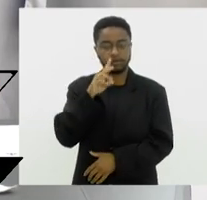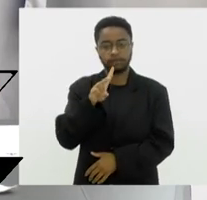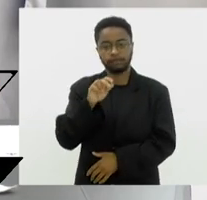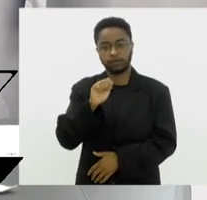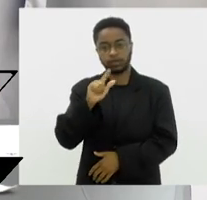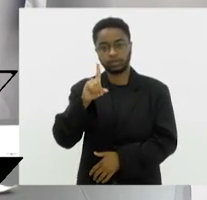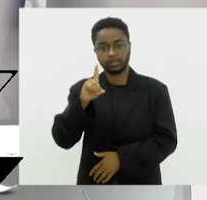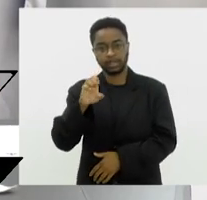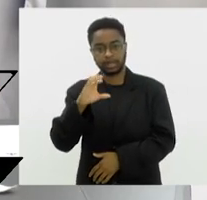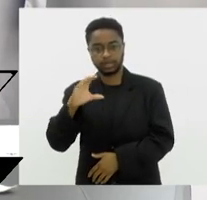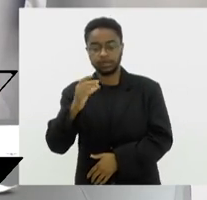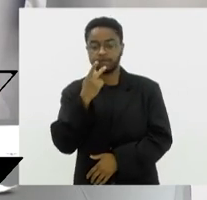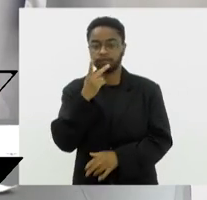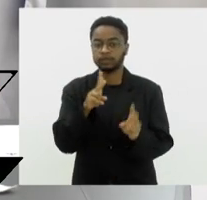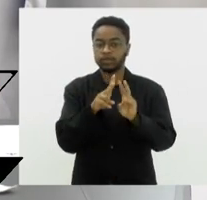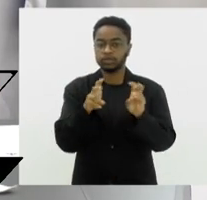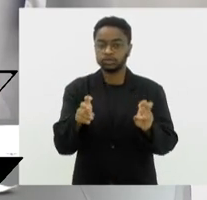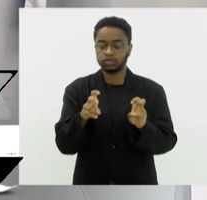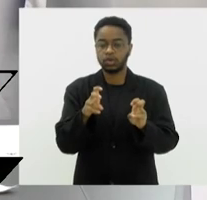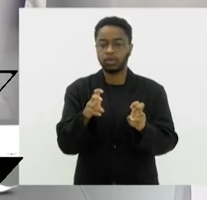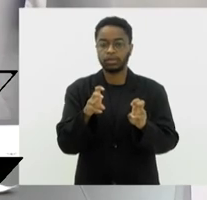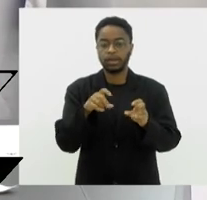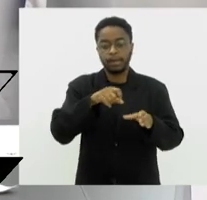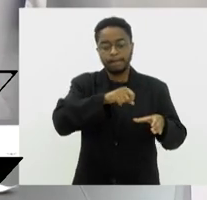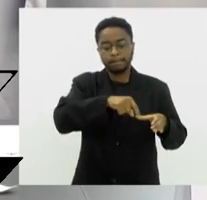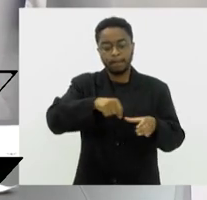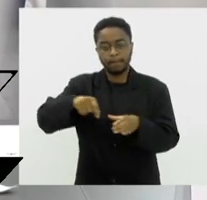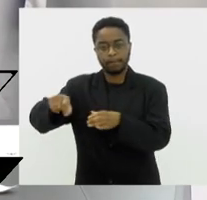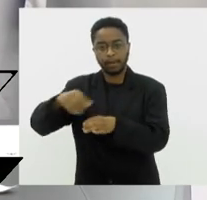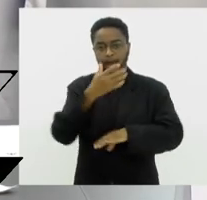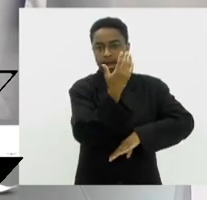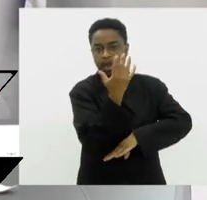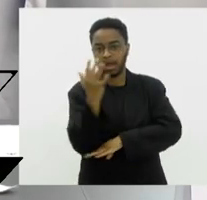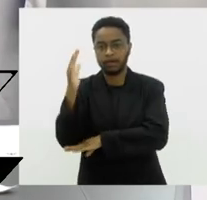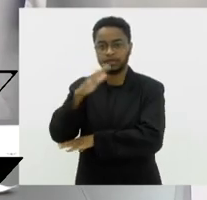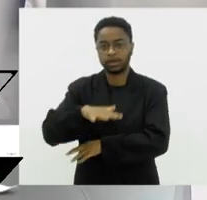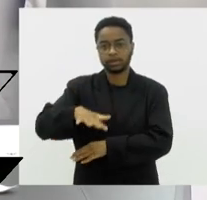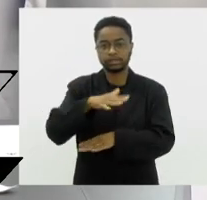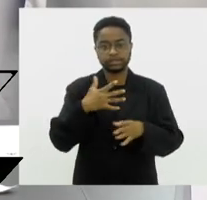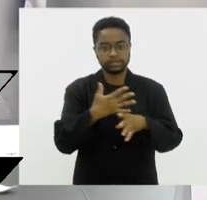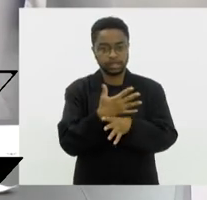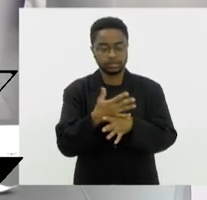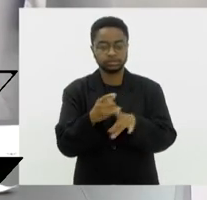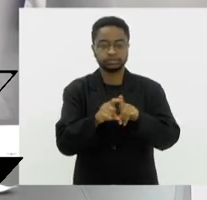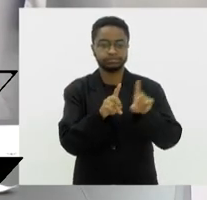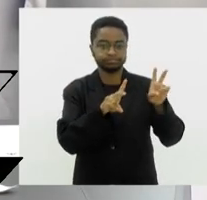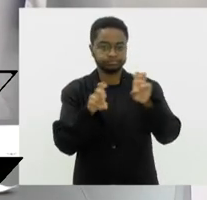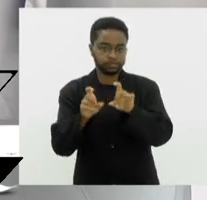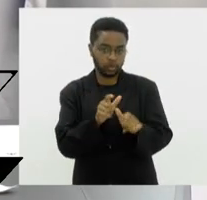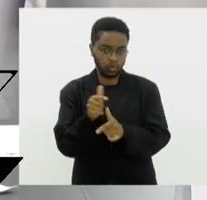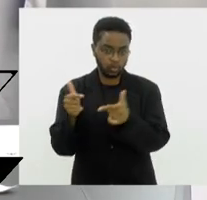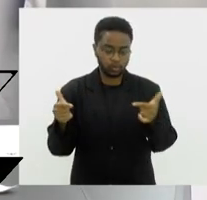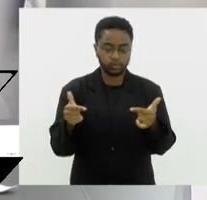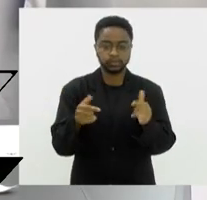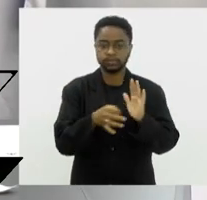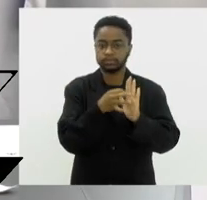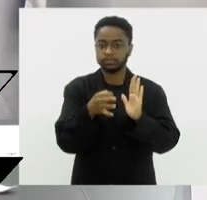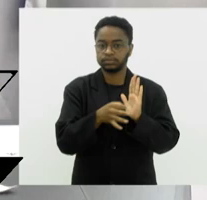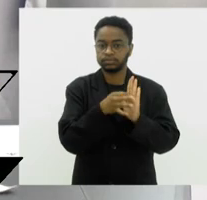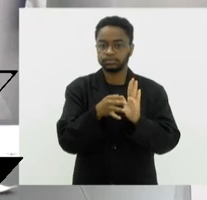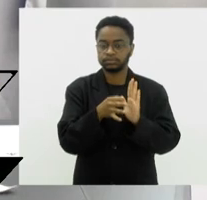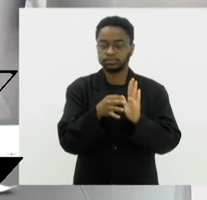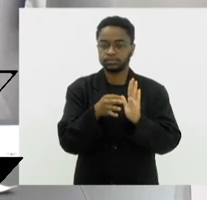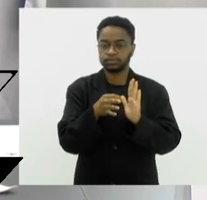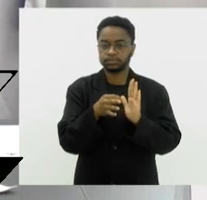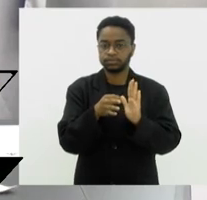que dispõe sobre a arborização de áreas urbanas e da outras providências. Para parecer, o parecer é